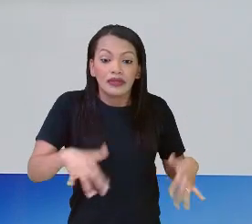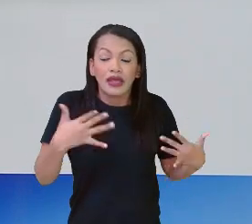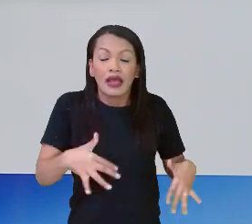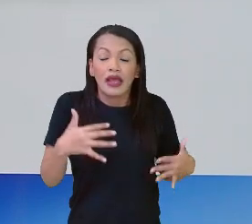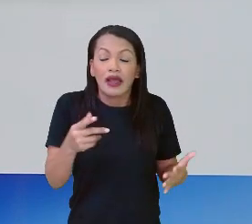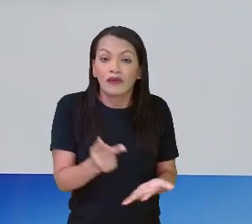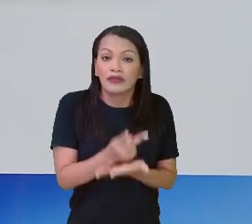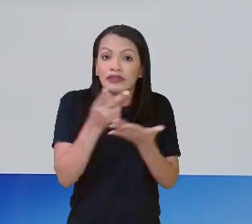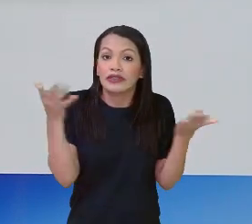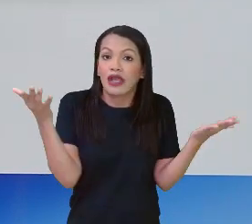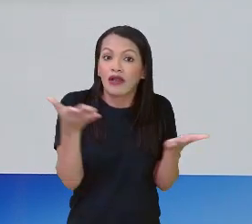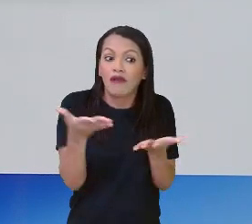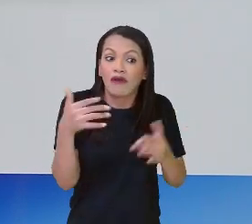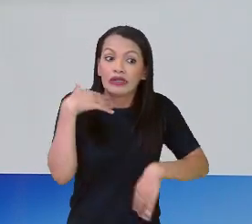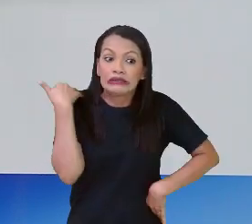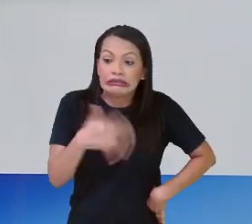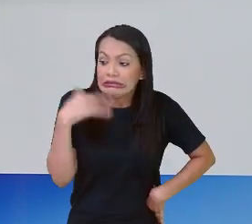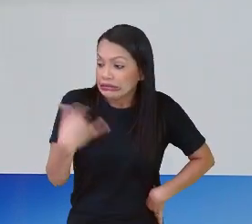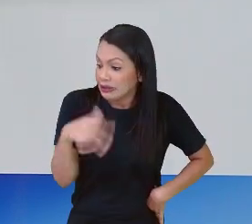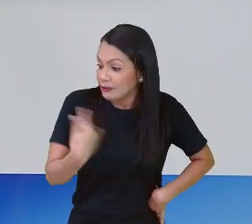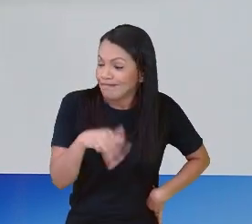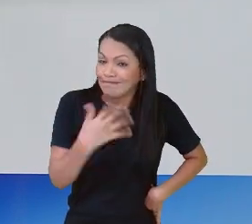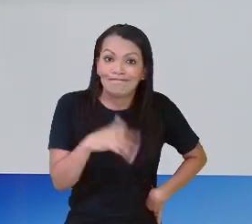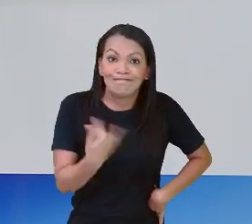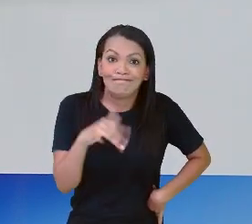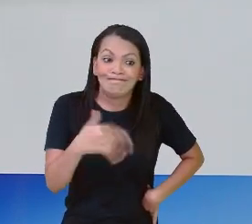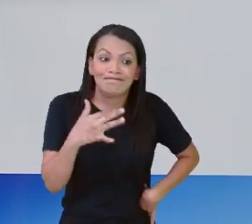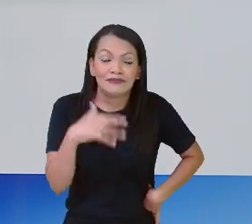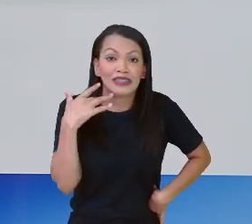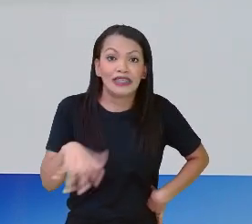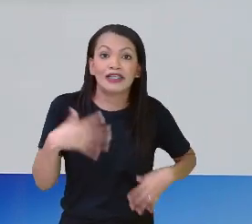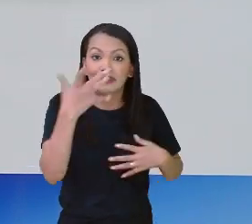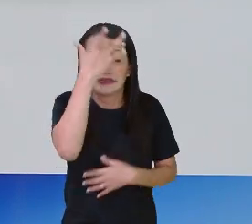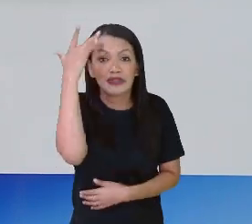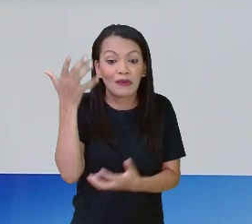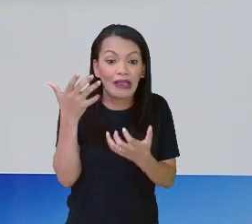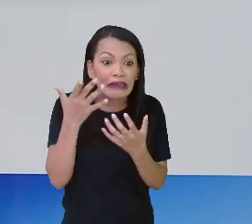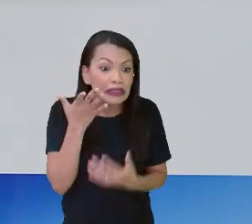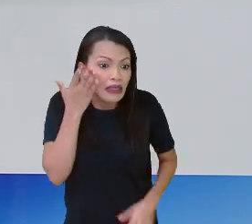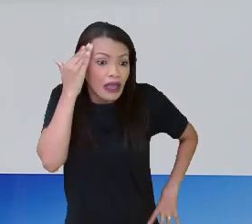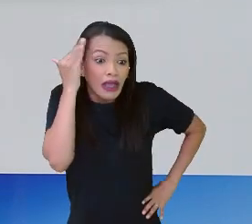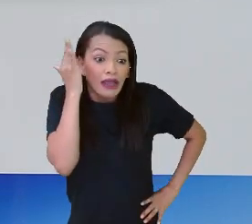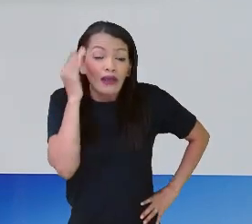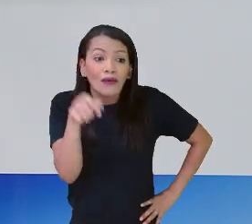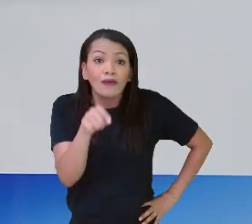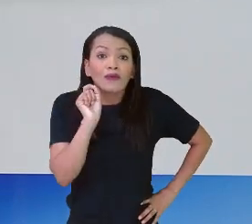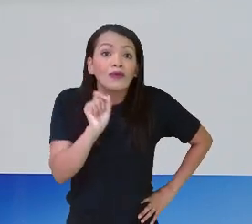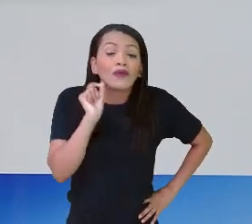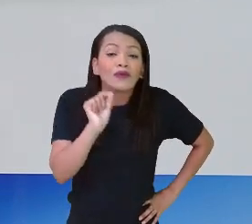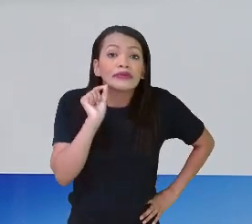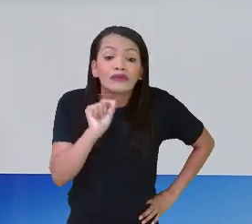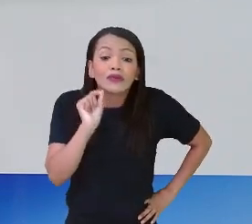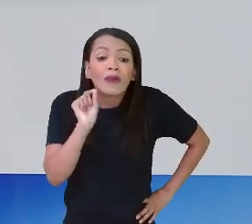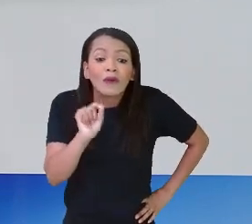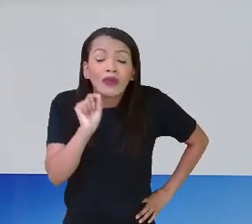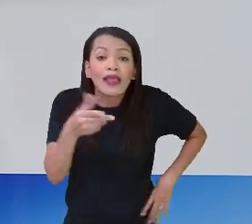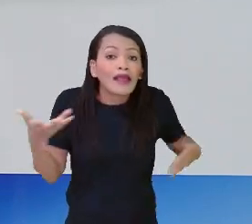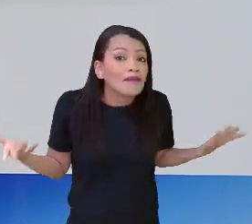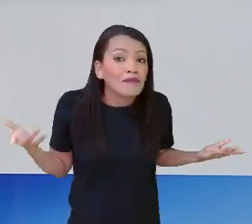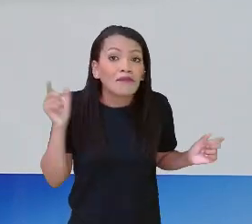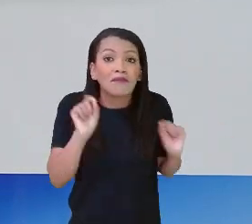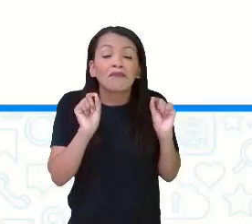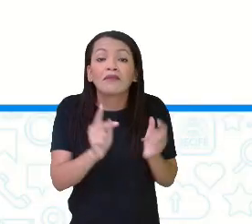como vai ser? É aquele, o leitor fica ali preso, antenado, querendo saber o que vai ocorrer. E logo em seguida, nós temos